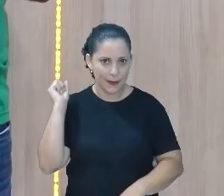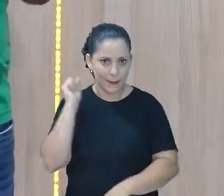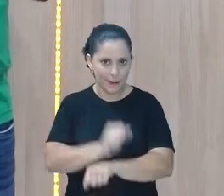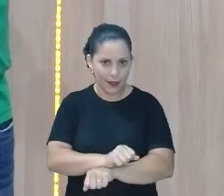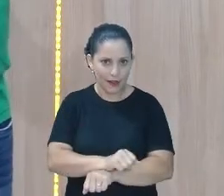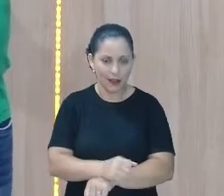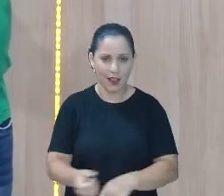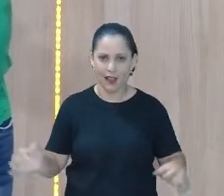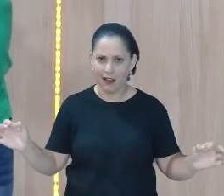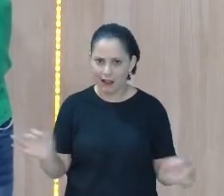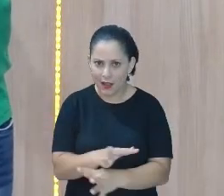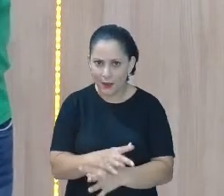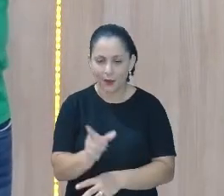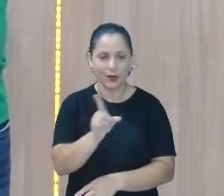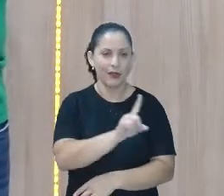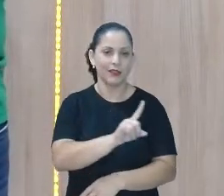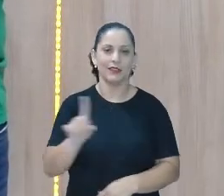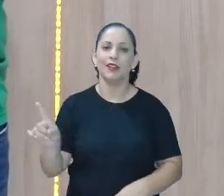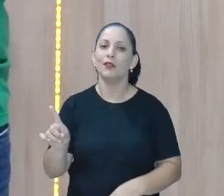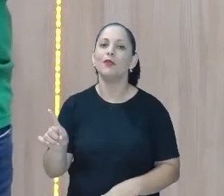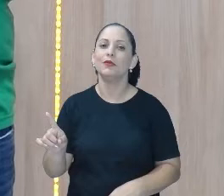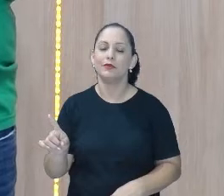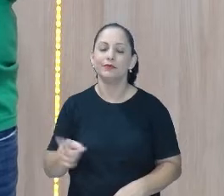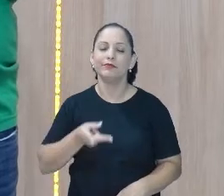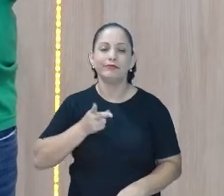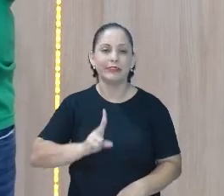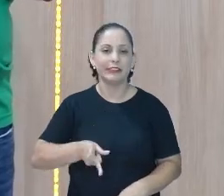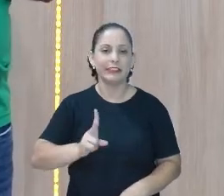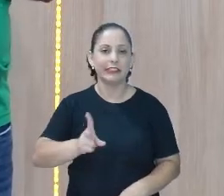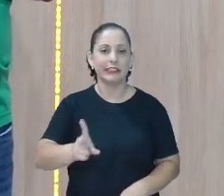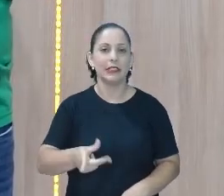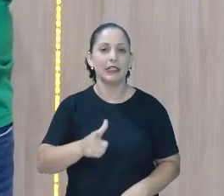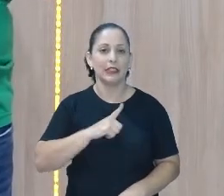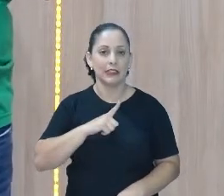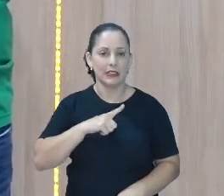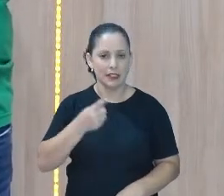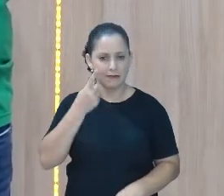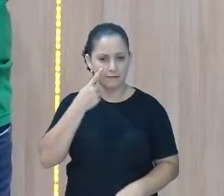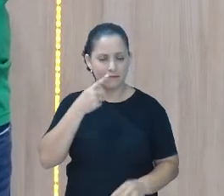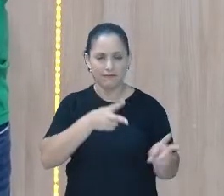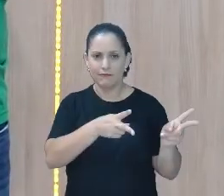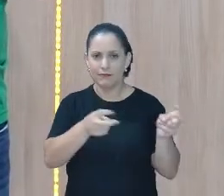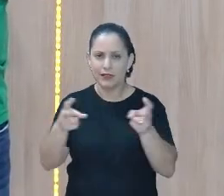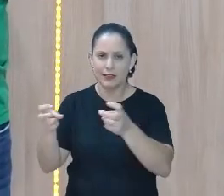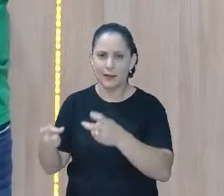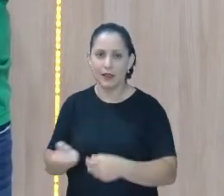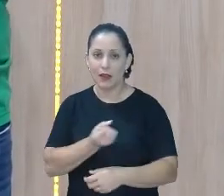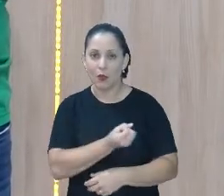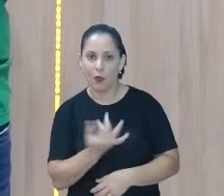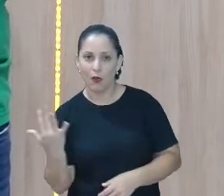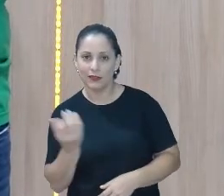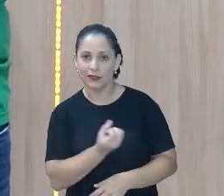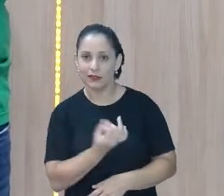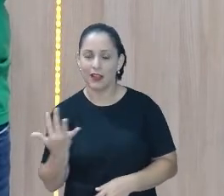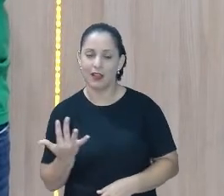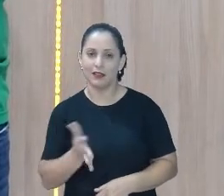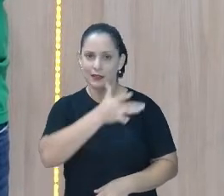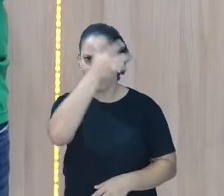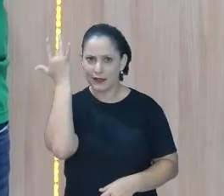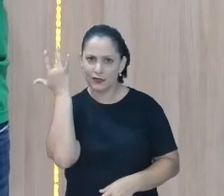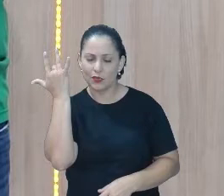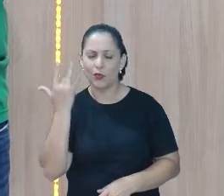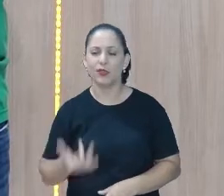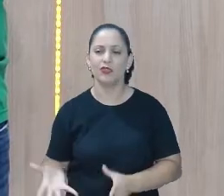tem, inclusive, tem retornado aí a crescente, né, de casos, né? Número crescente de casos.